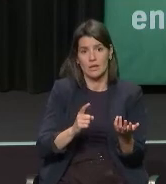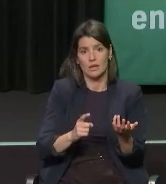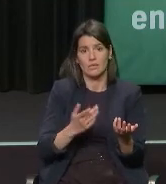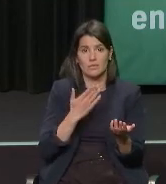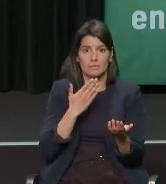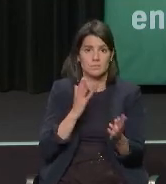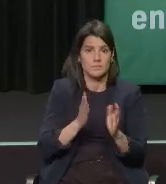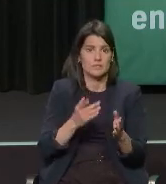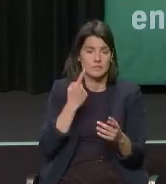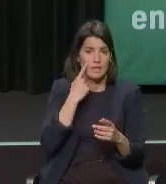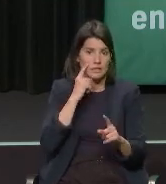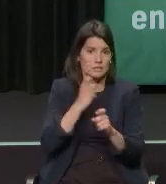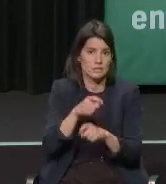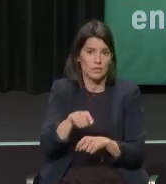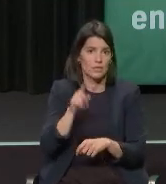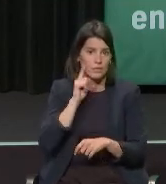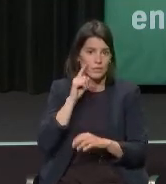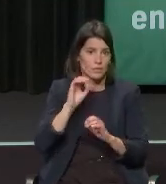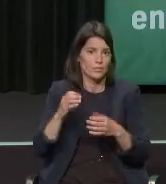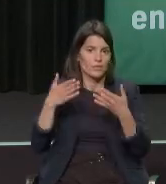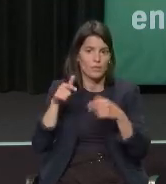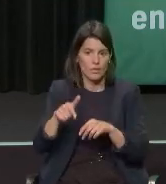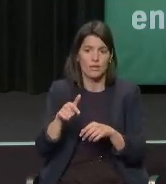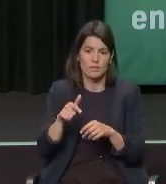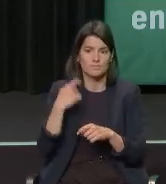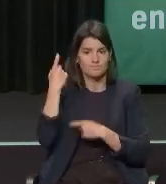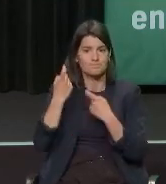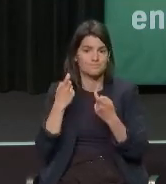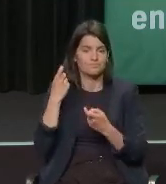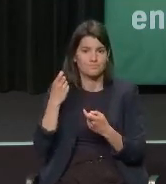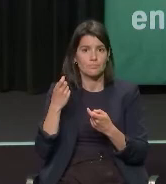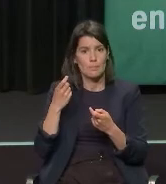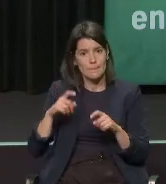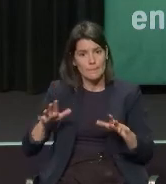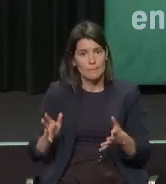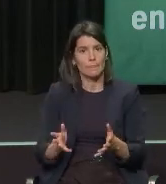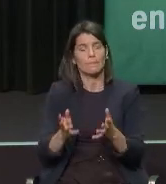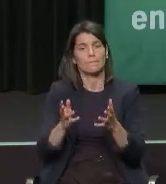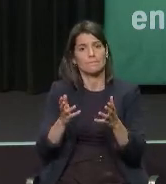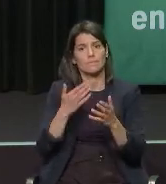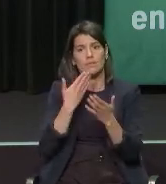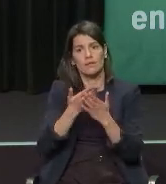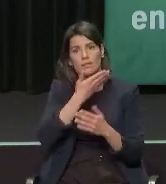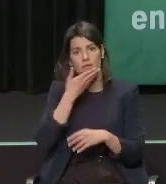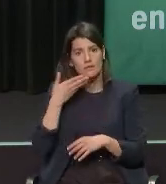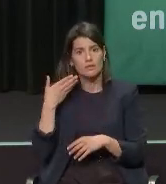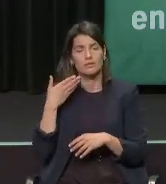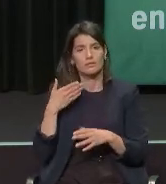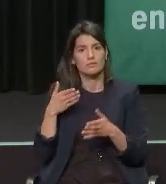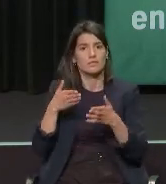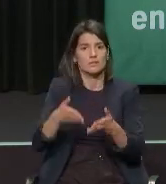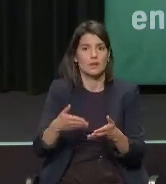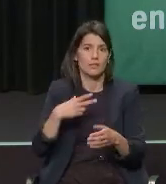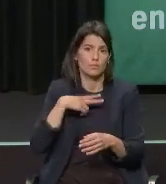dar atenção, que seria uma prioridade a considerar, promover, facilitar a entrada